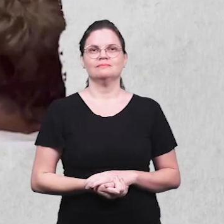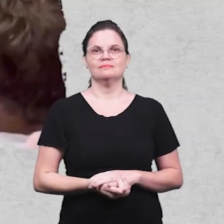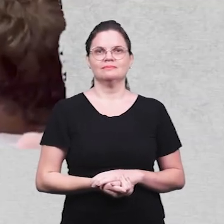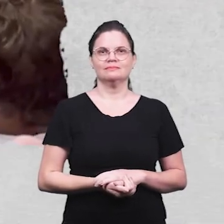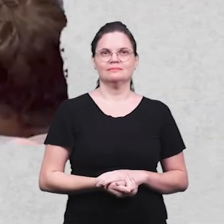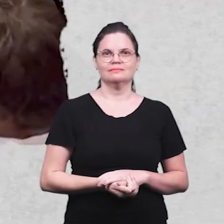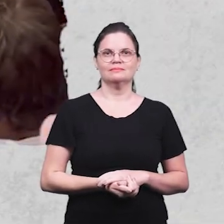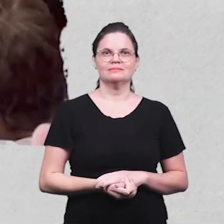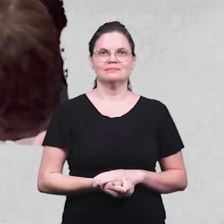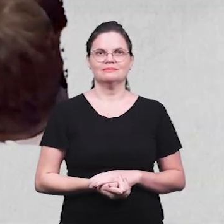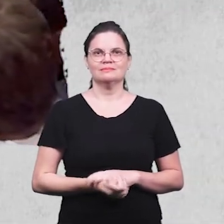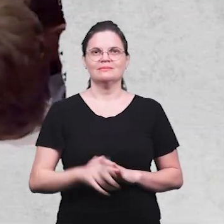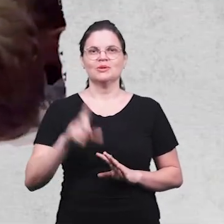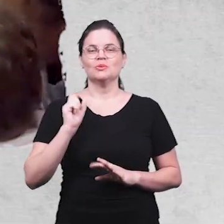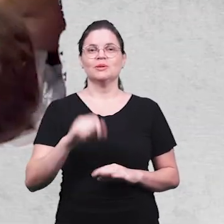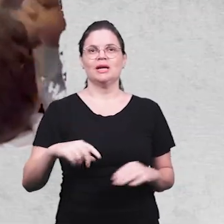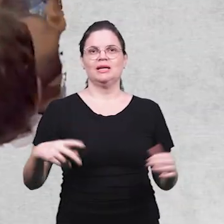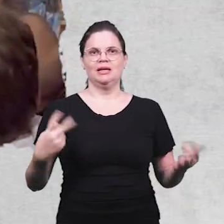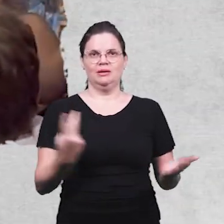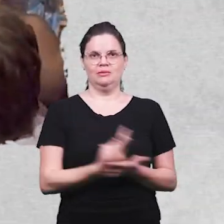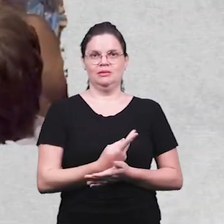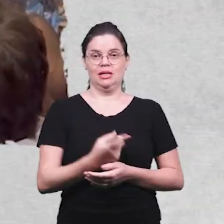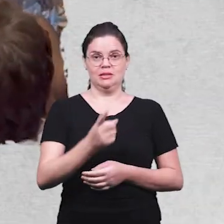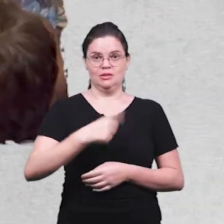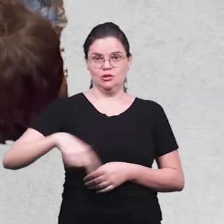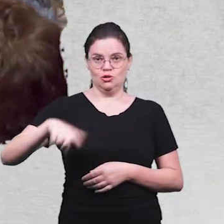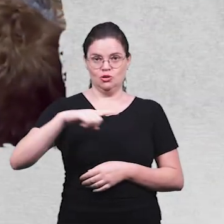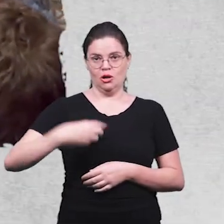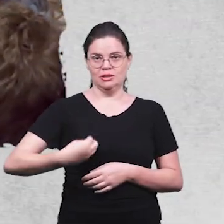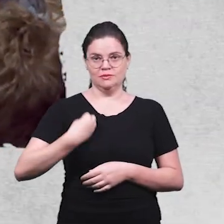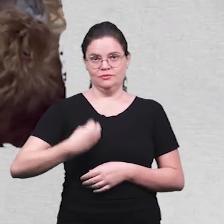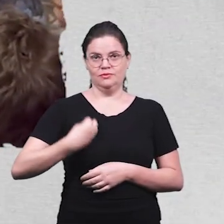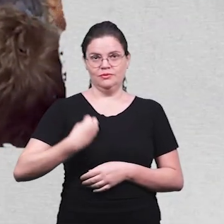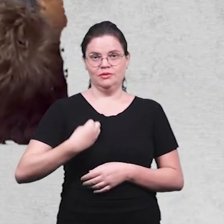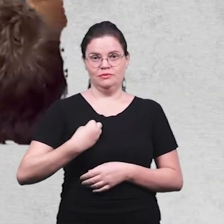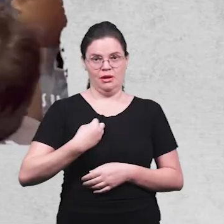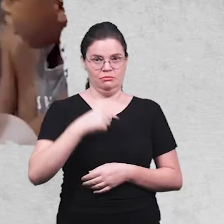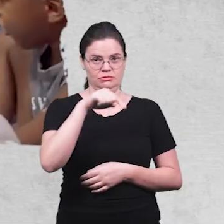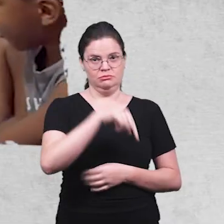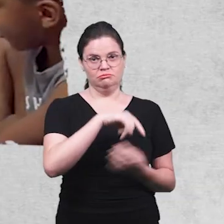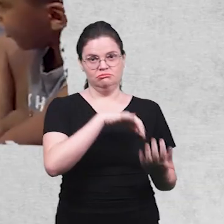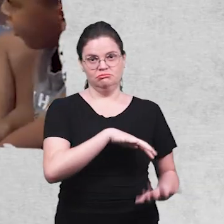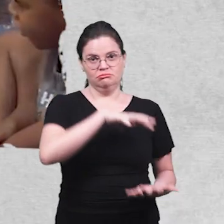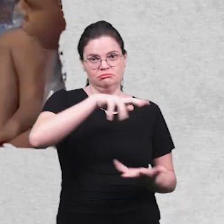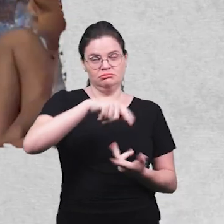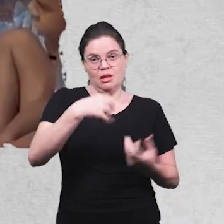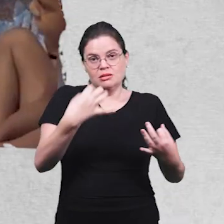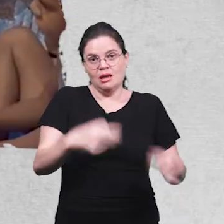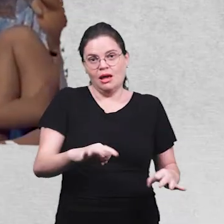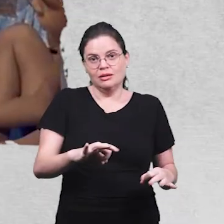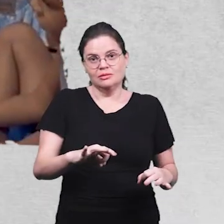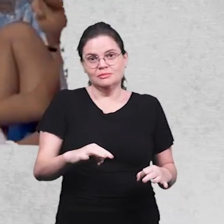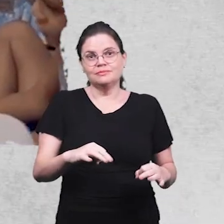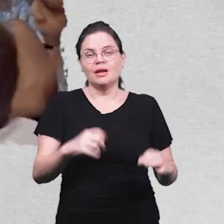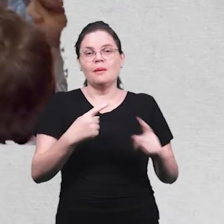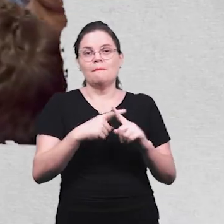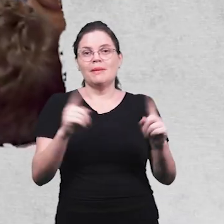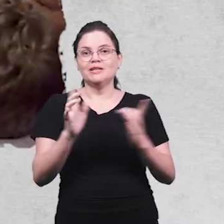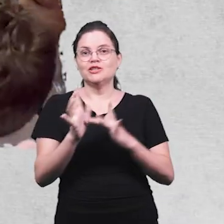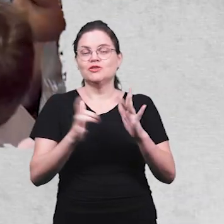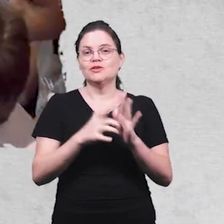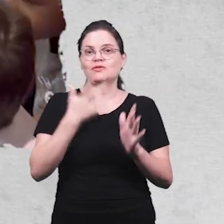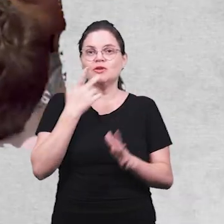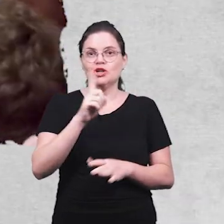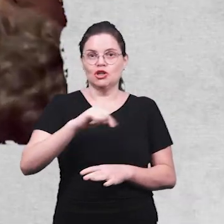O que acontece? Nós vivemos no mundo, não é verdade? Nós estamos aqui, o Senhor fala de passagem,